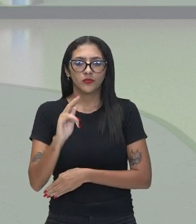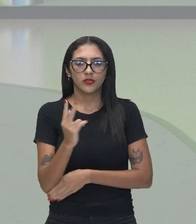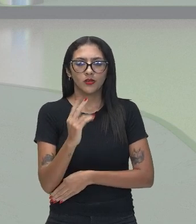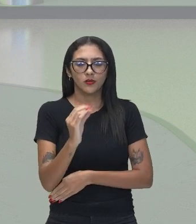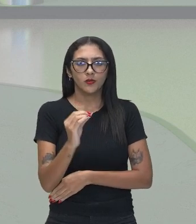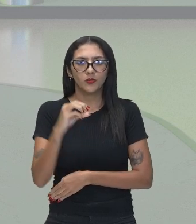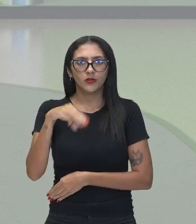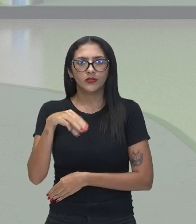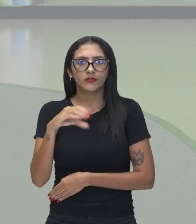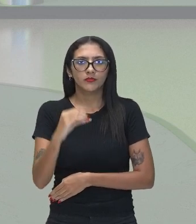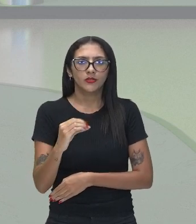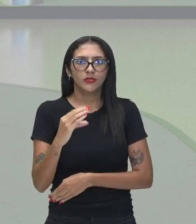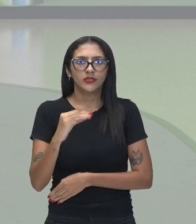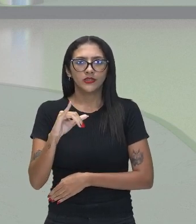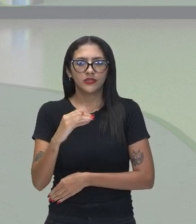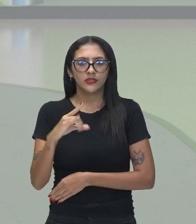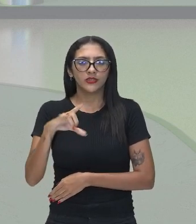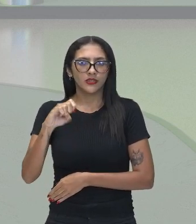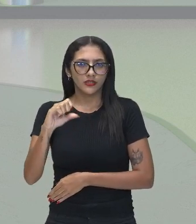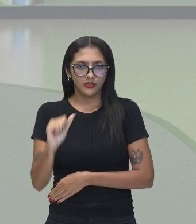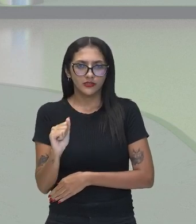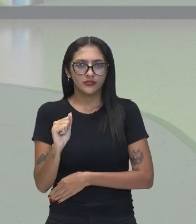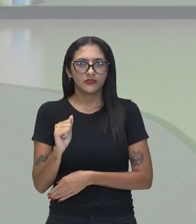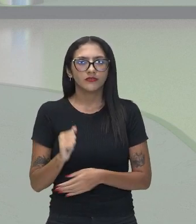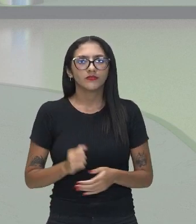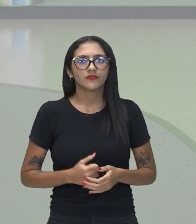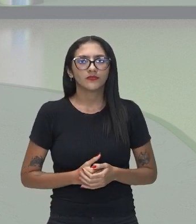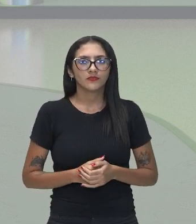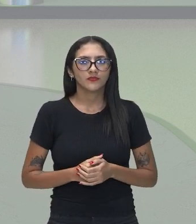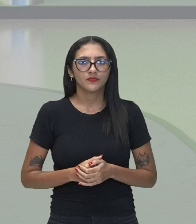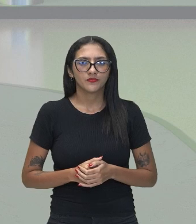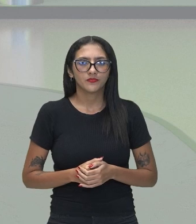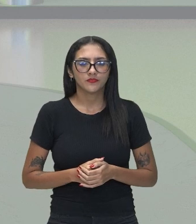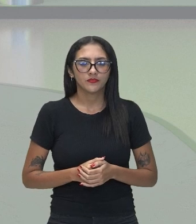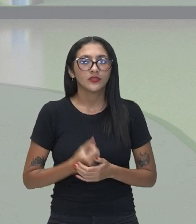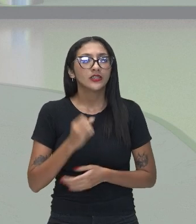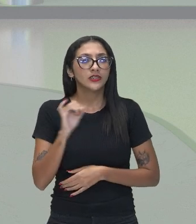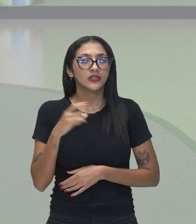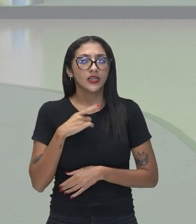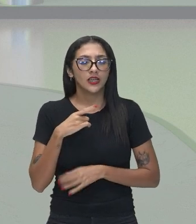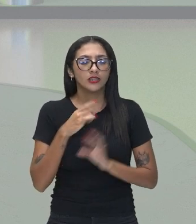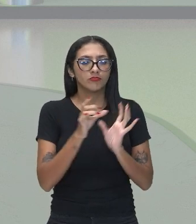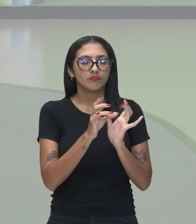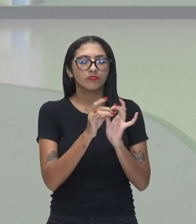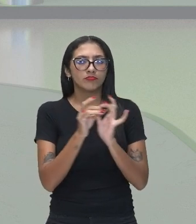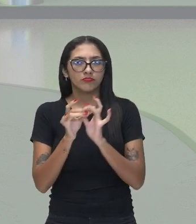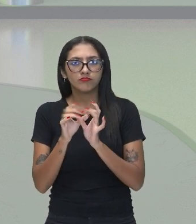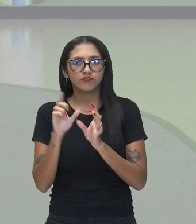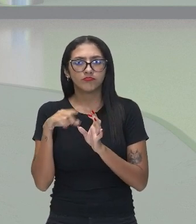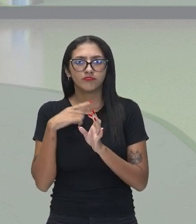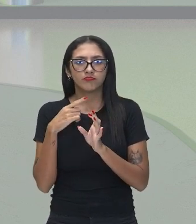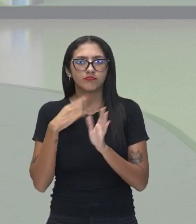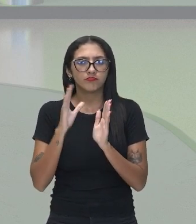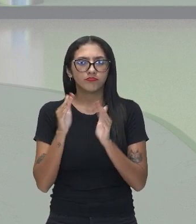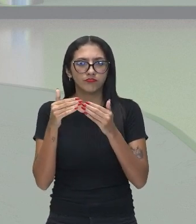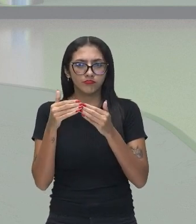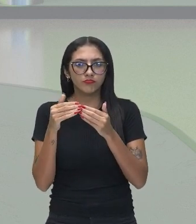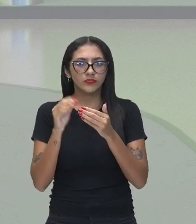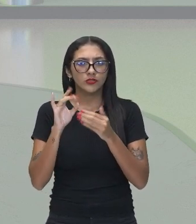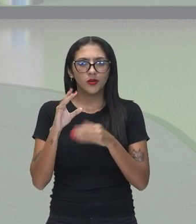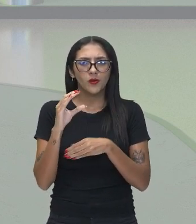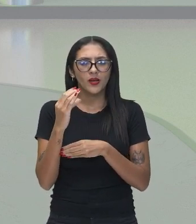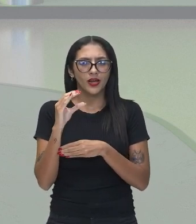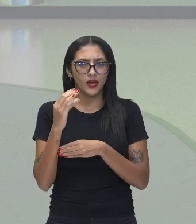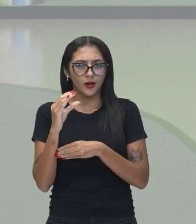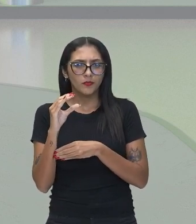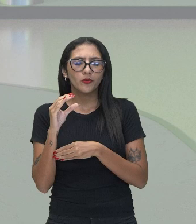que é uma cadeia cíclica homogênea. Se a cadeia carbônica ela se fecha não somente com o carbono, por